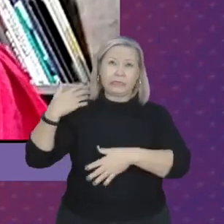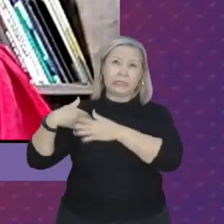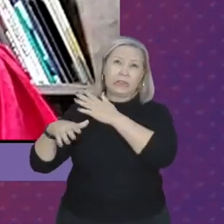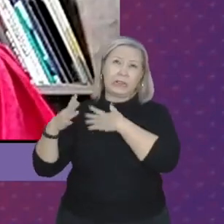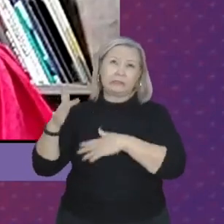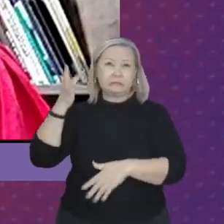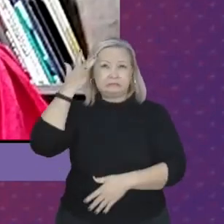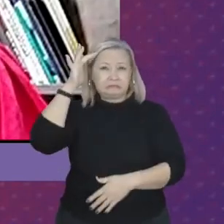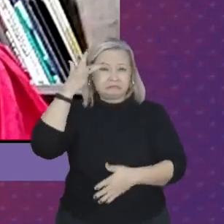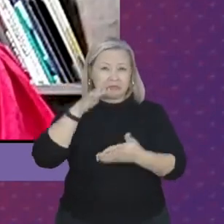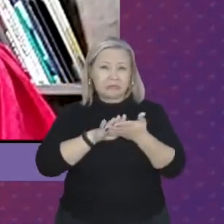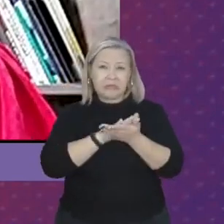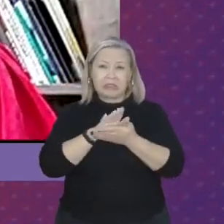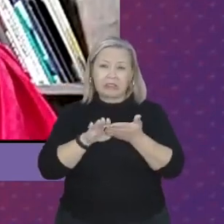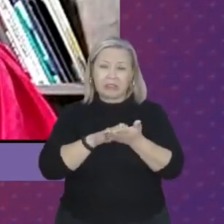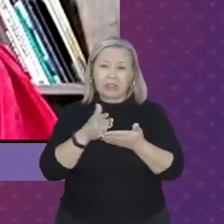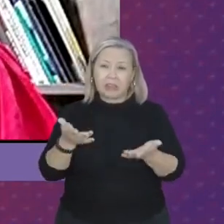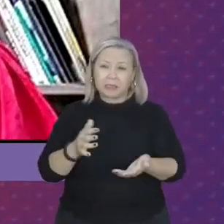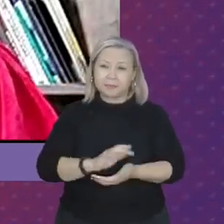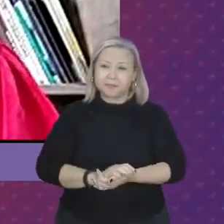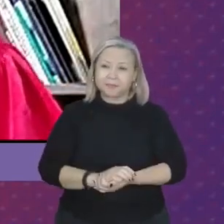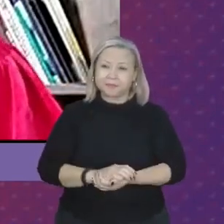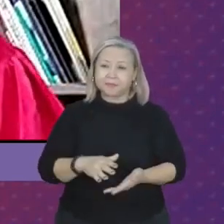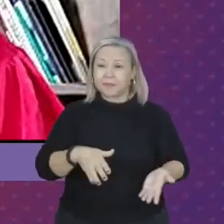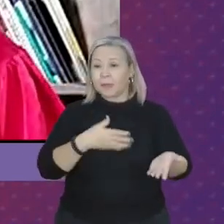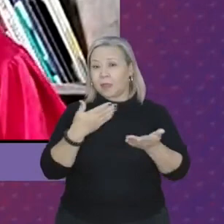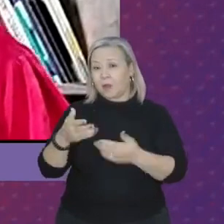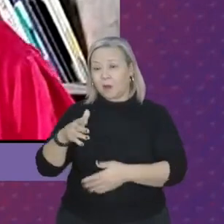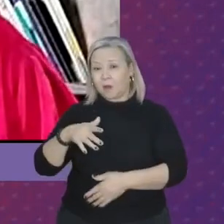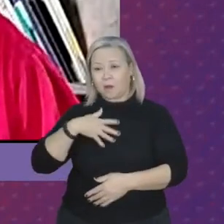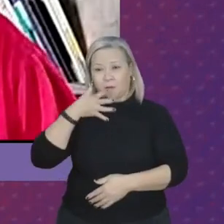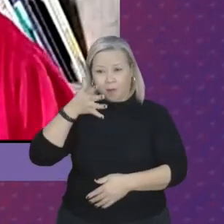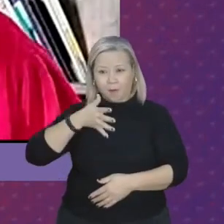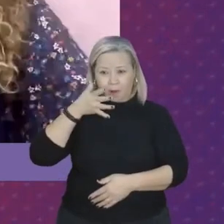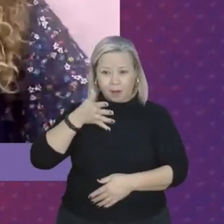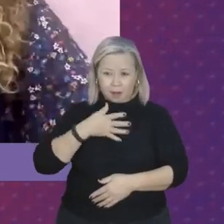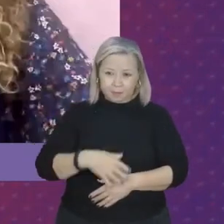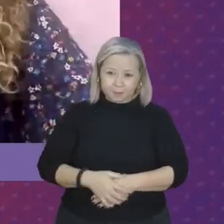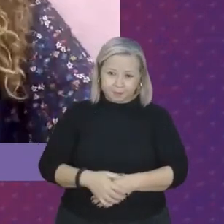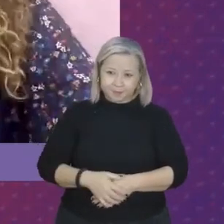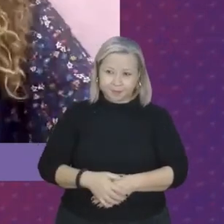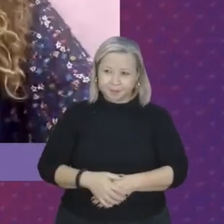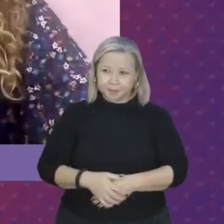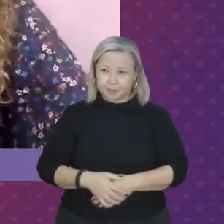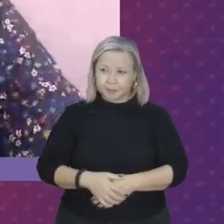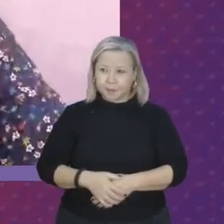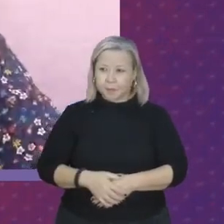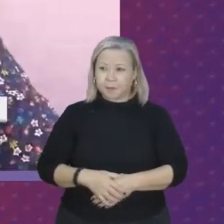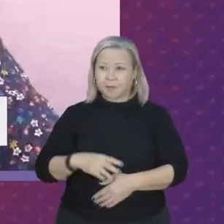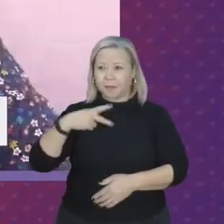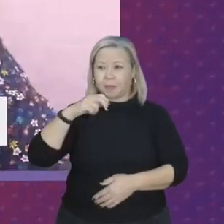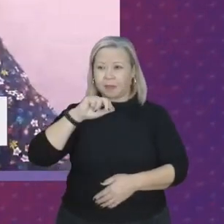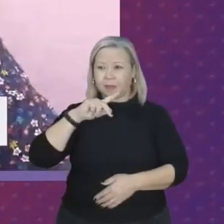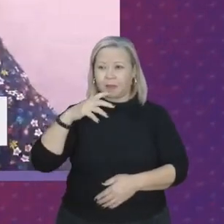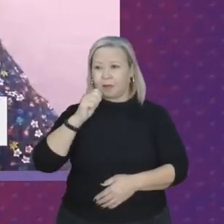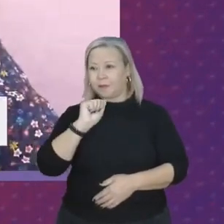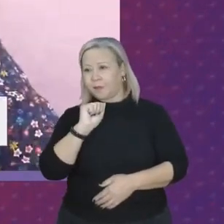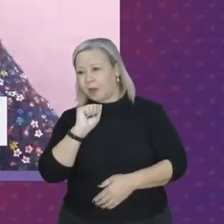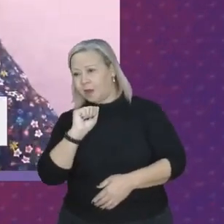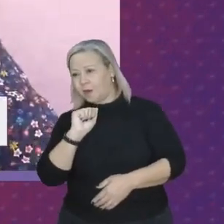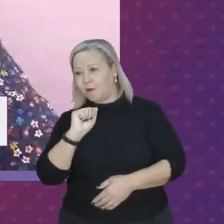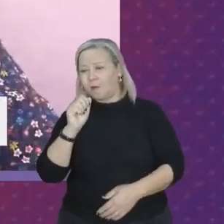né? Então, vou passar para a Carla Coser agora. Carla, por favor. Ei, meninas, um prazer estar aqui com